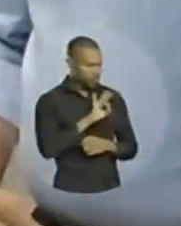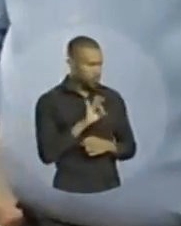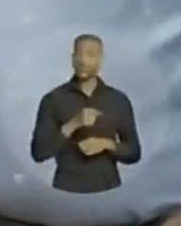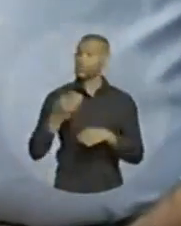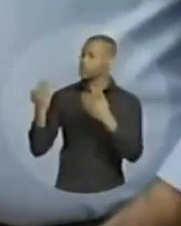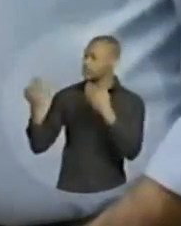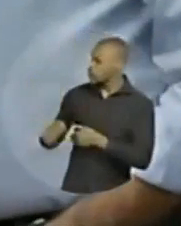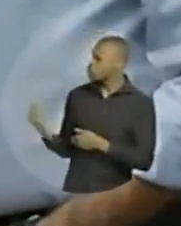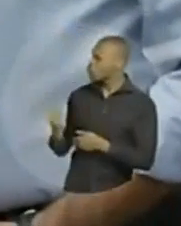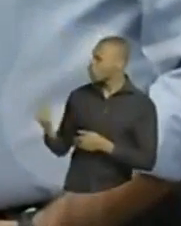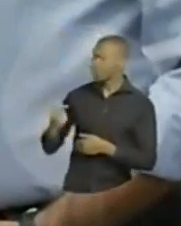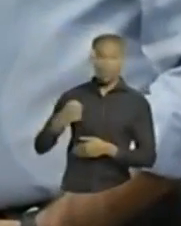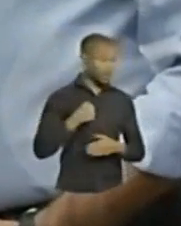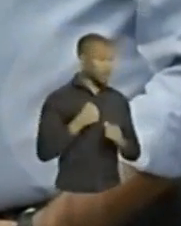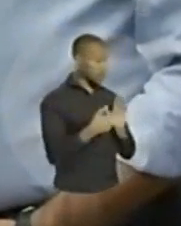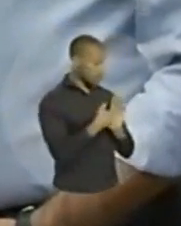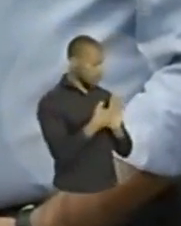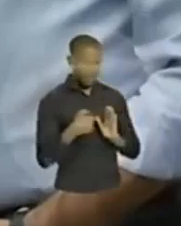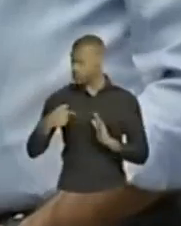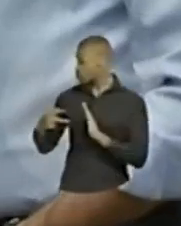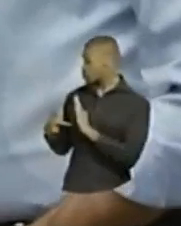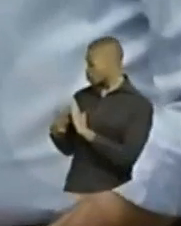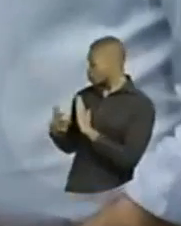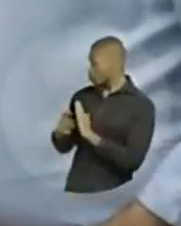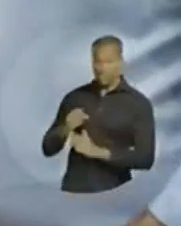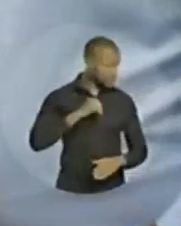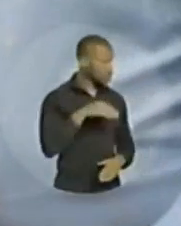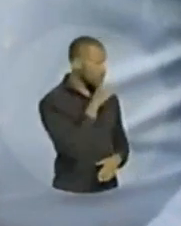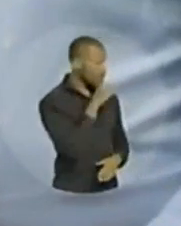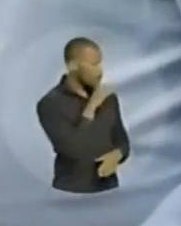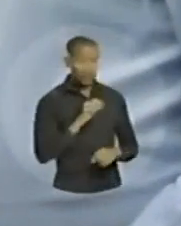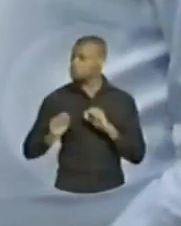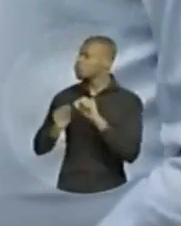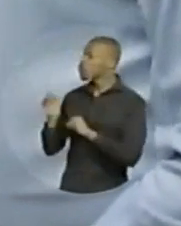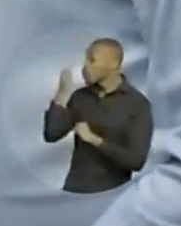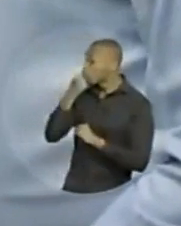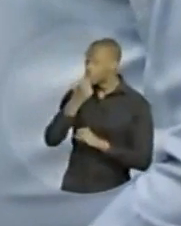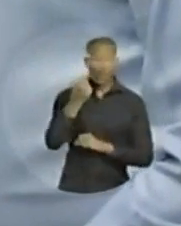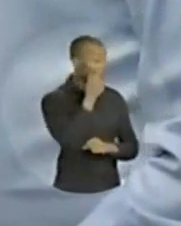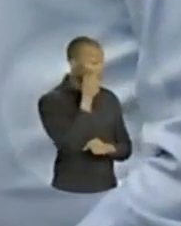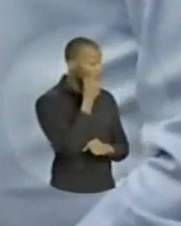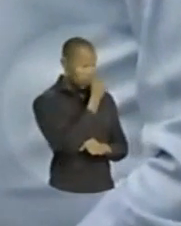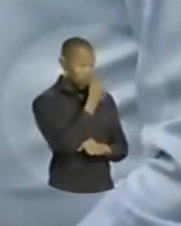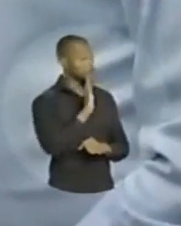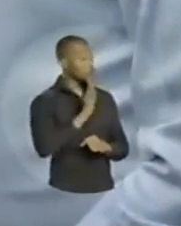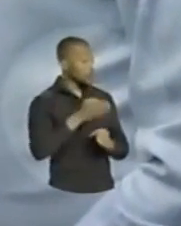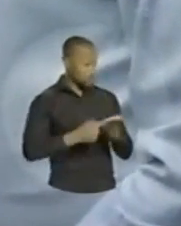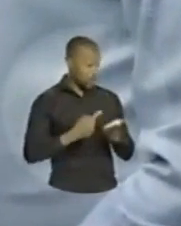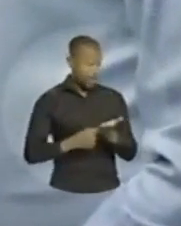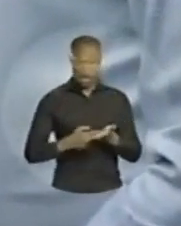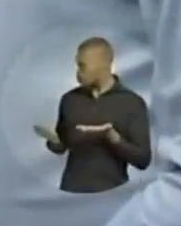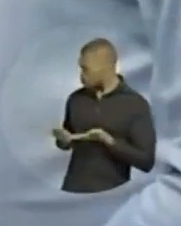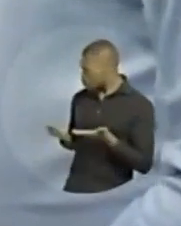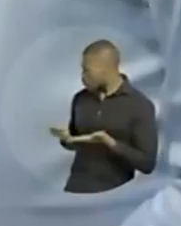jóia, tudo bem. Exame, o que você fez? Fiz cirurgia. Fez uma cirurgia? Já, fui rapidinho. No quê? Nos olhos? Nos olhos. No segundo, já vou marcar.